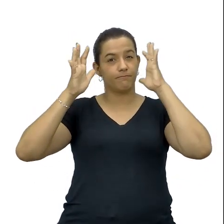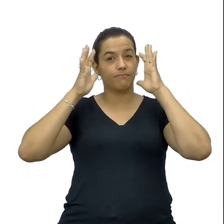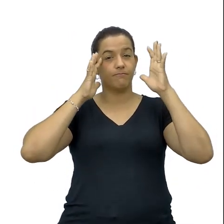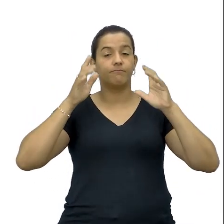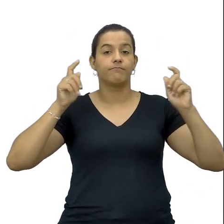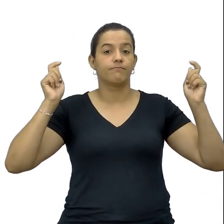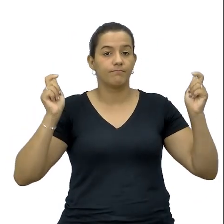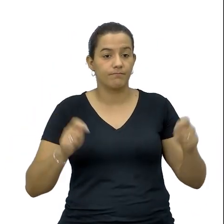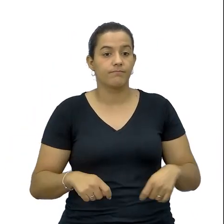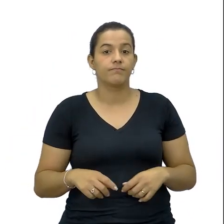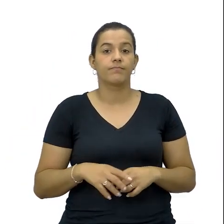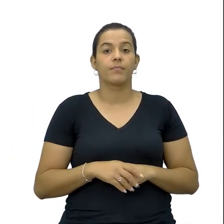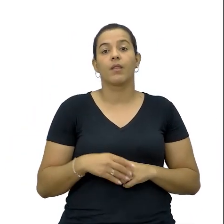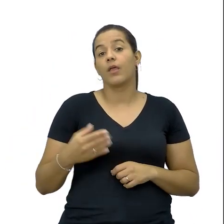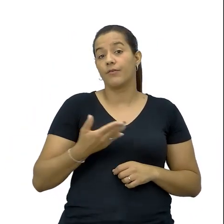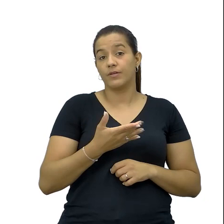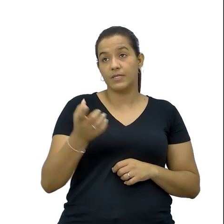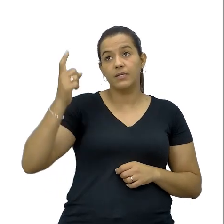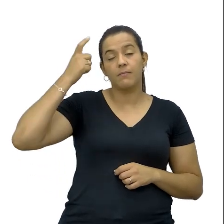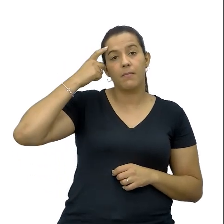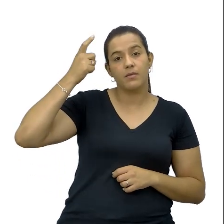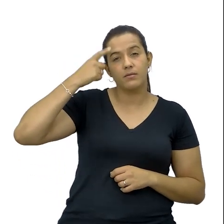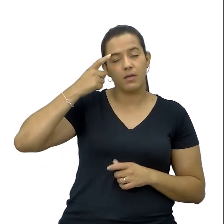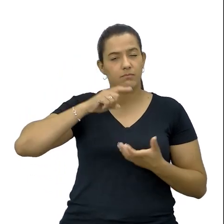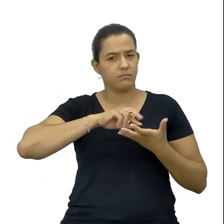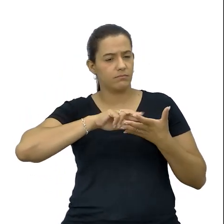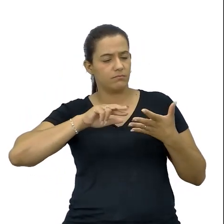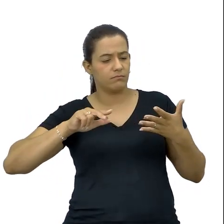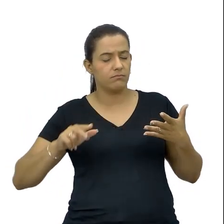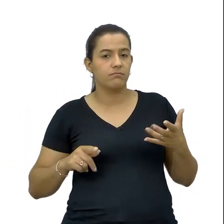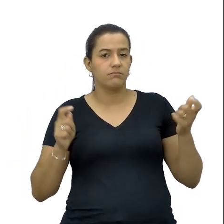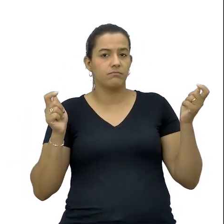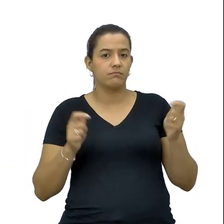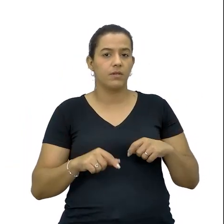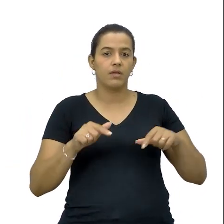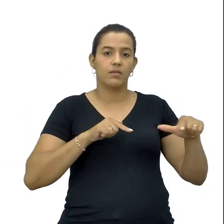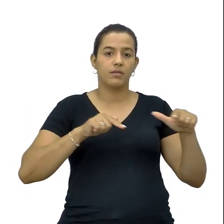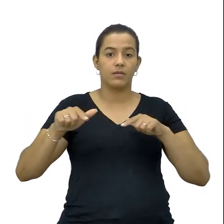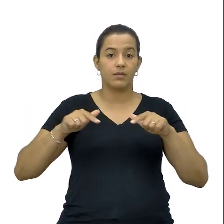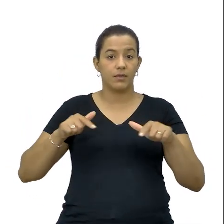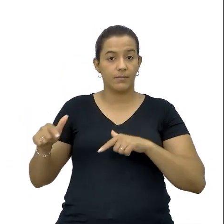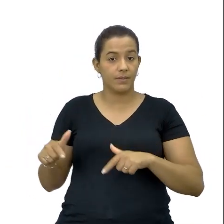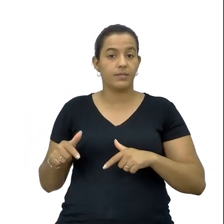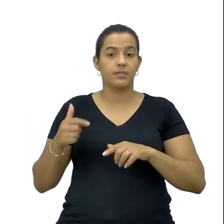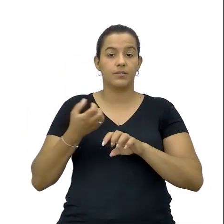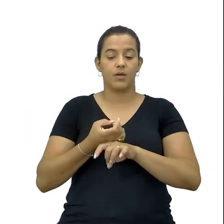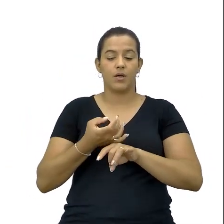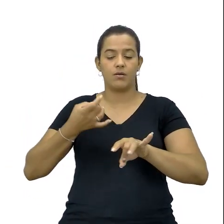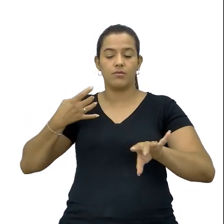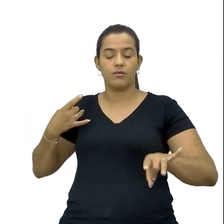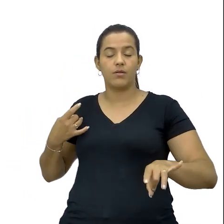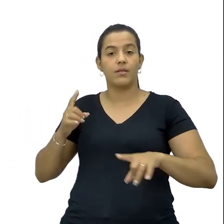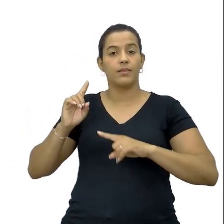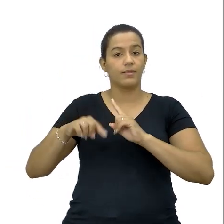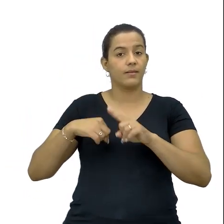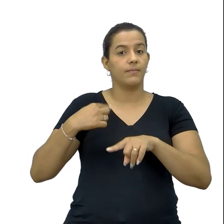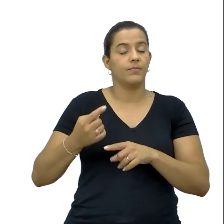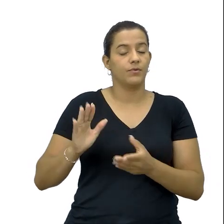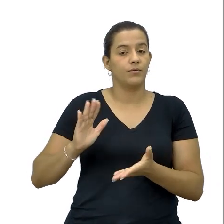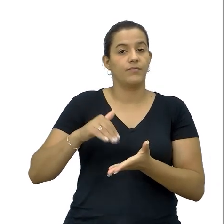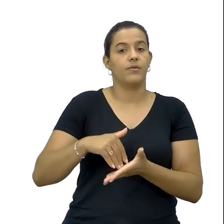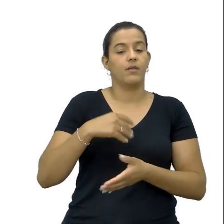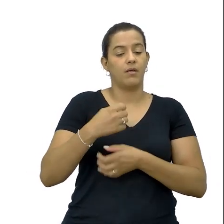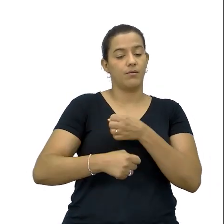aula. Vocês pensaram muito na gestão quando nós estávamos trabalhando remotamente, depois no final do ano, em